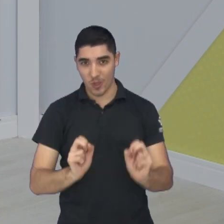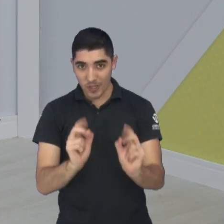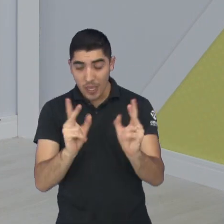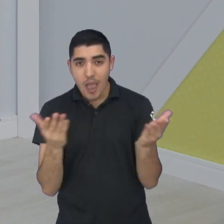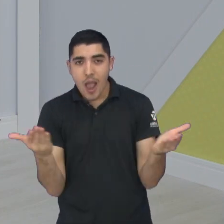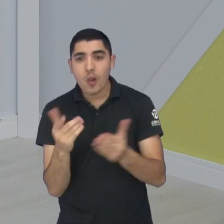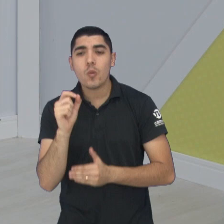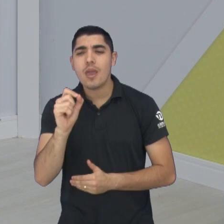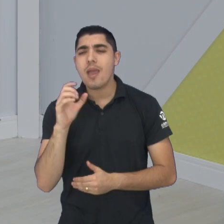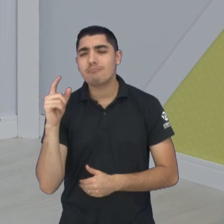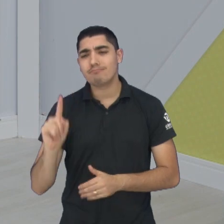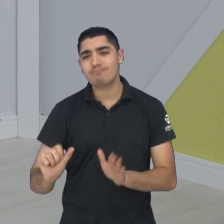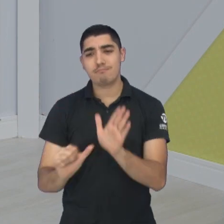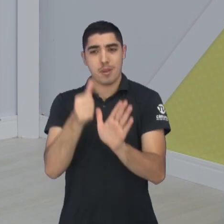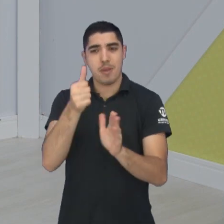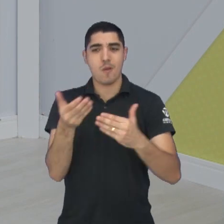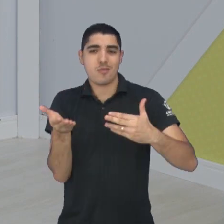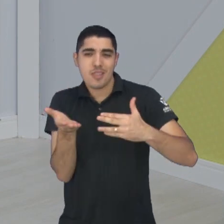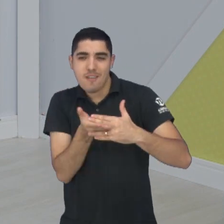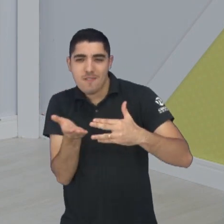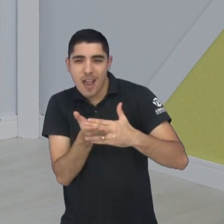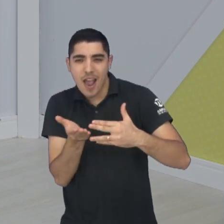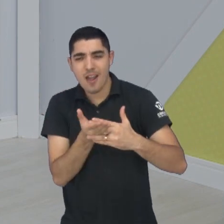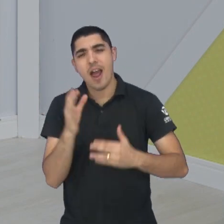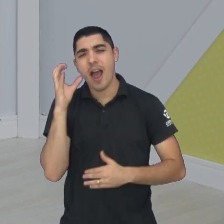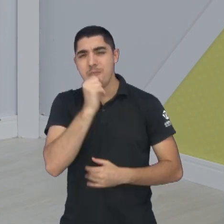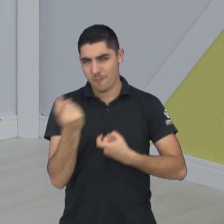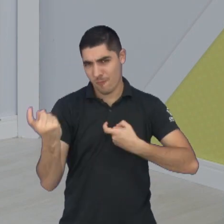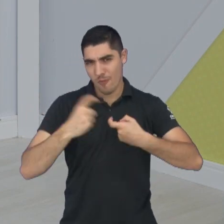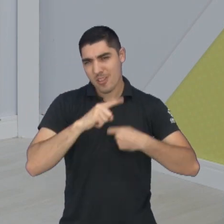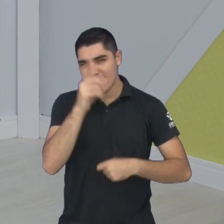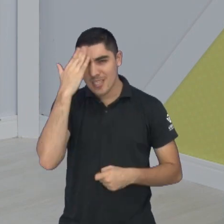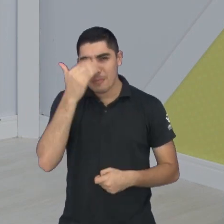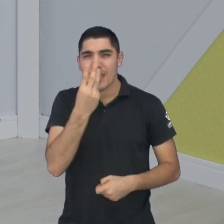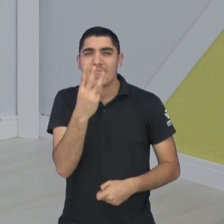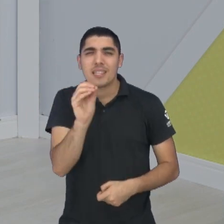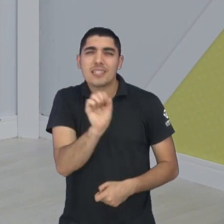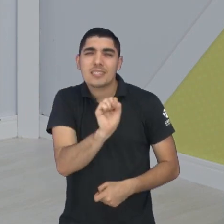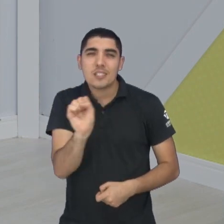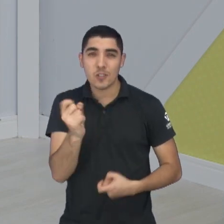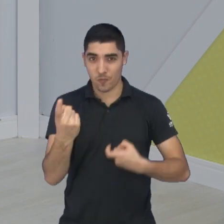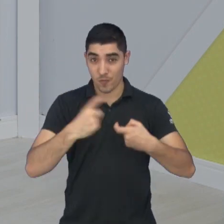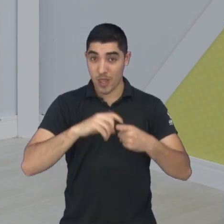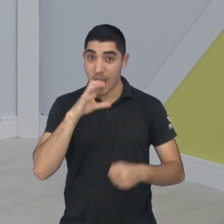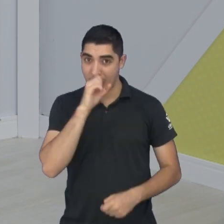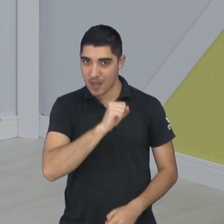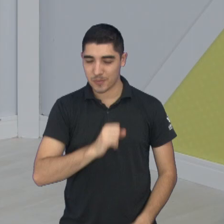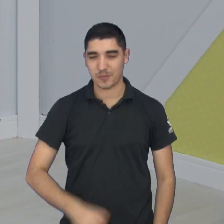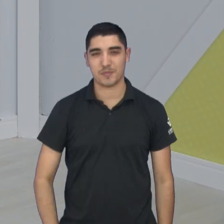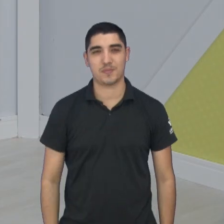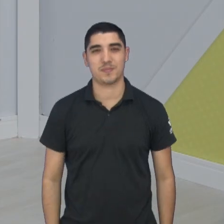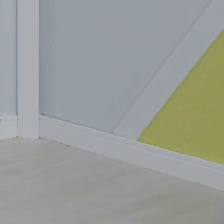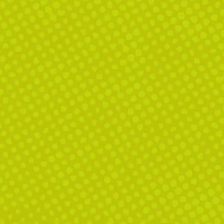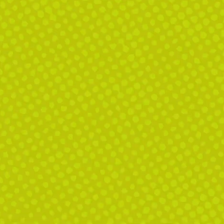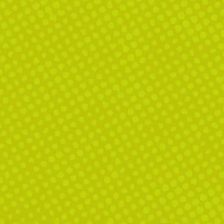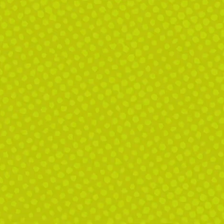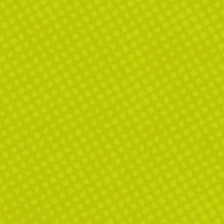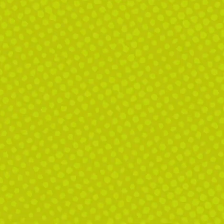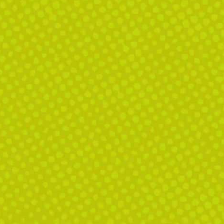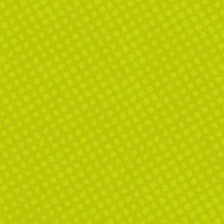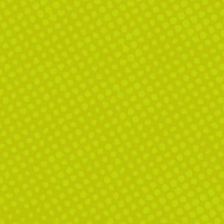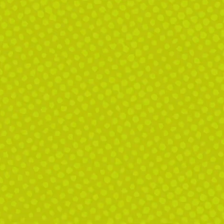seguinte, Brunão, vamos para o primeiro intervalo do dia, aquele pai bola que você sabe que dura só 30 segundinhos, não sai daí, já voltamos.